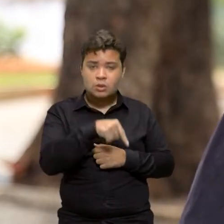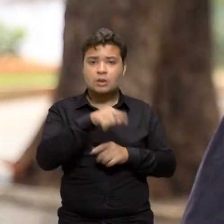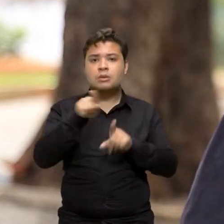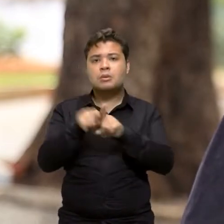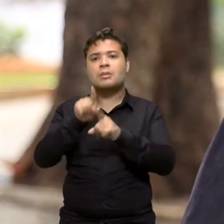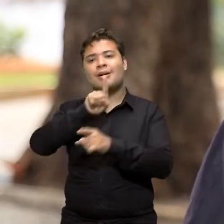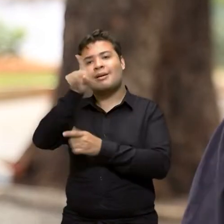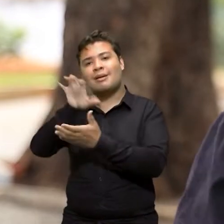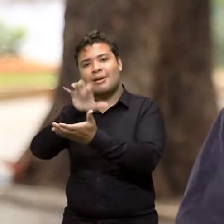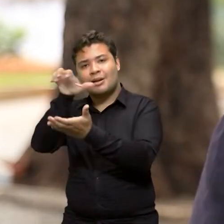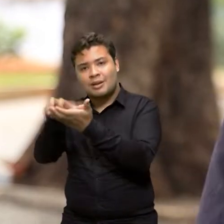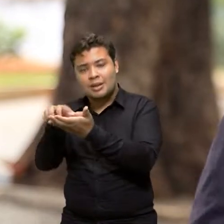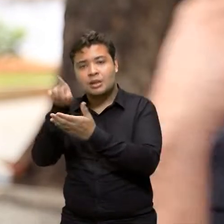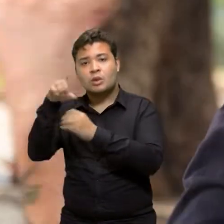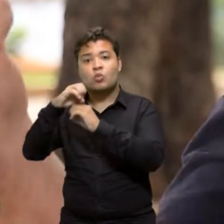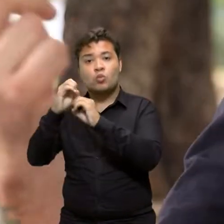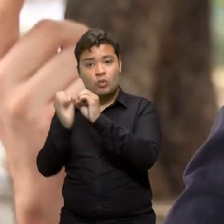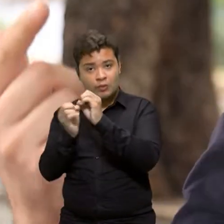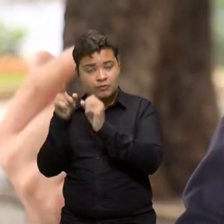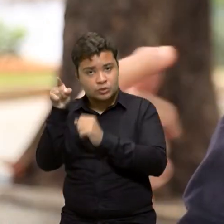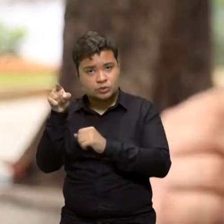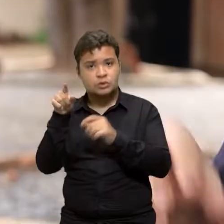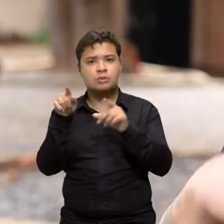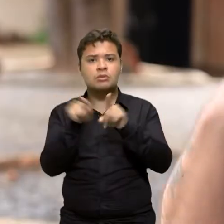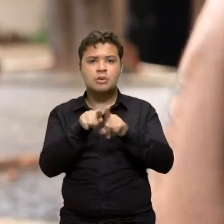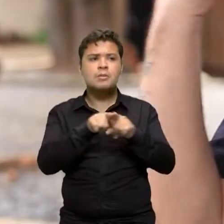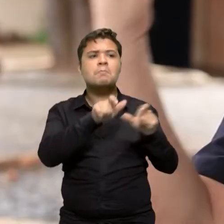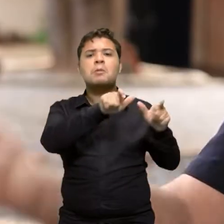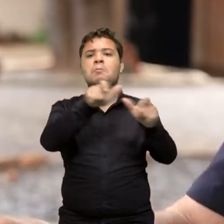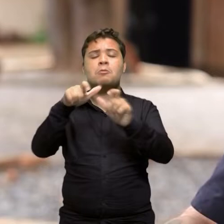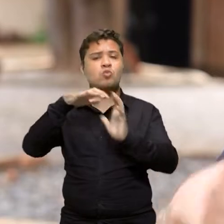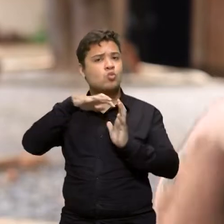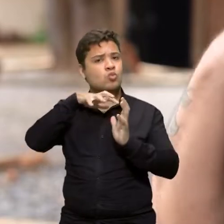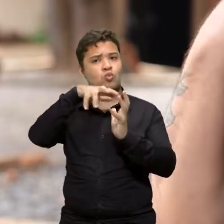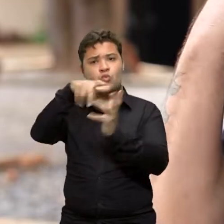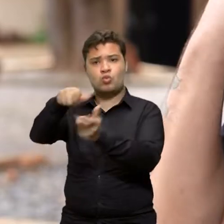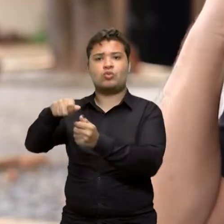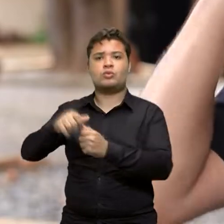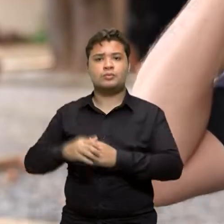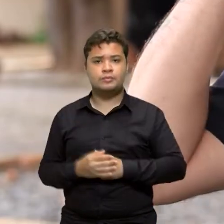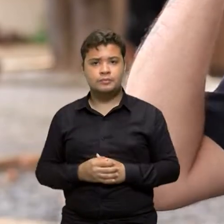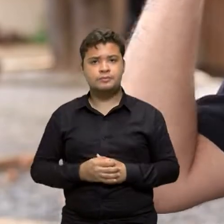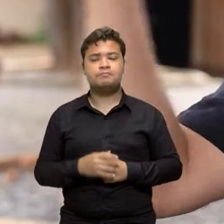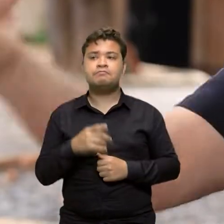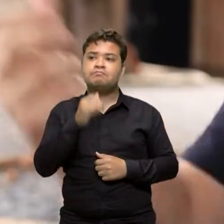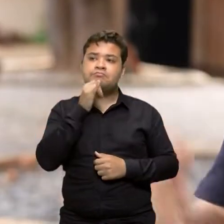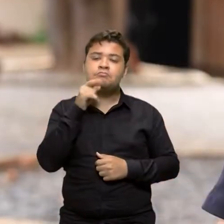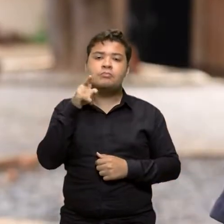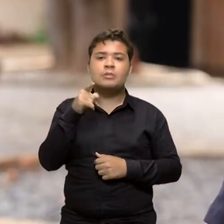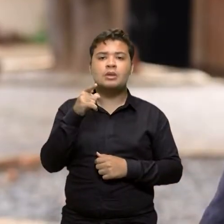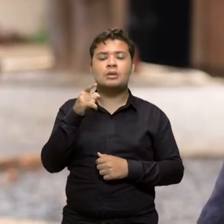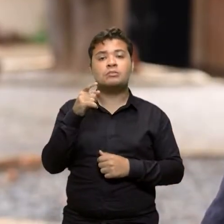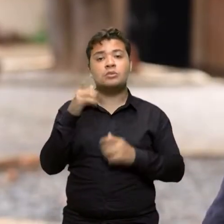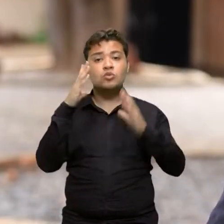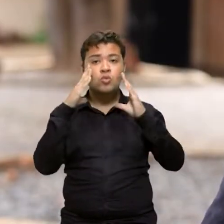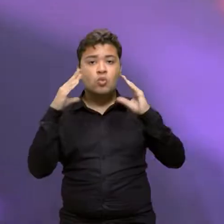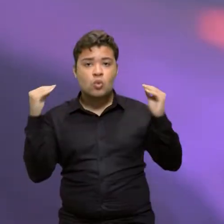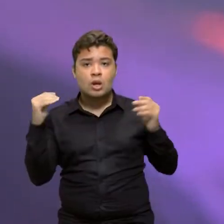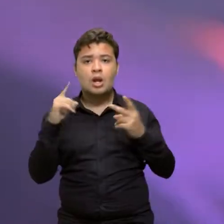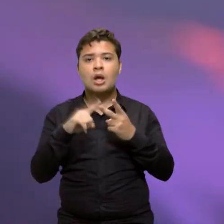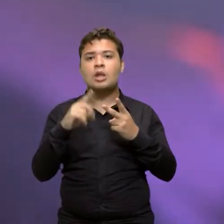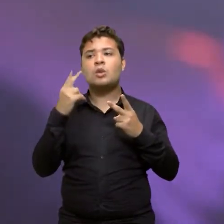Centro Cultural da UFG e com vários palcos espalhados pelo mundo. A gente teve artistas da Holanda, artistas do